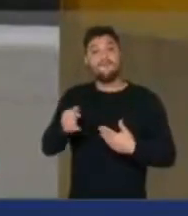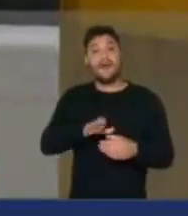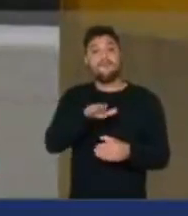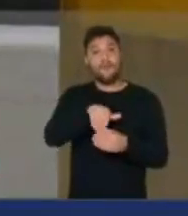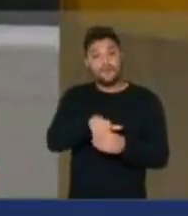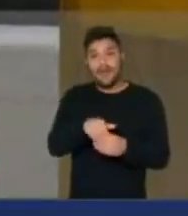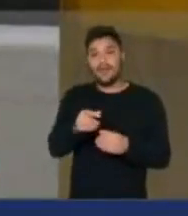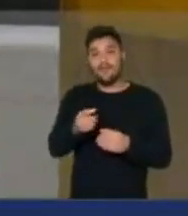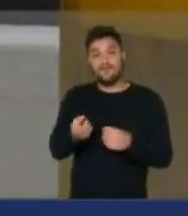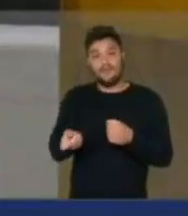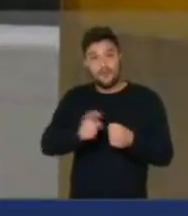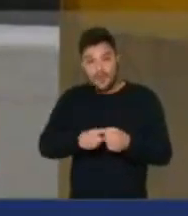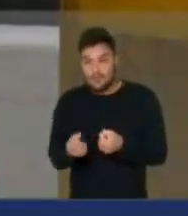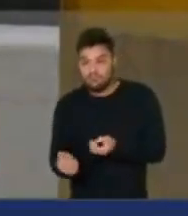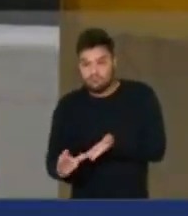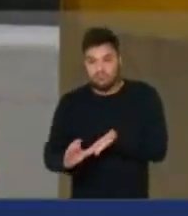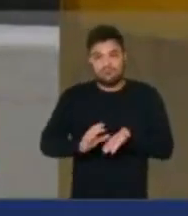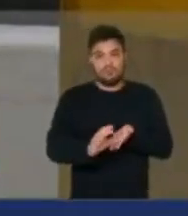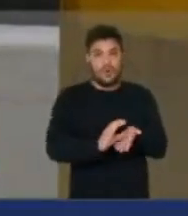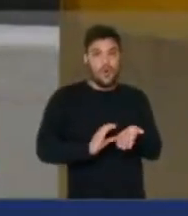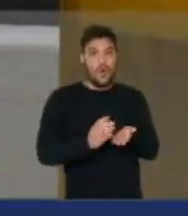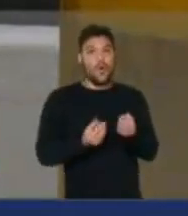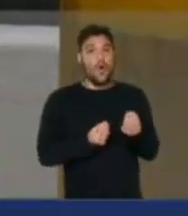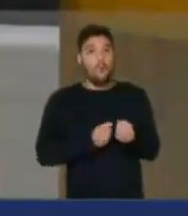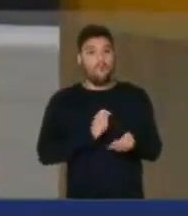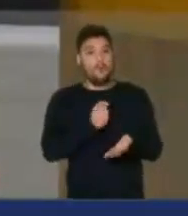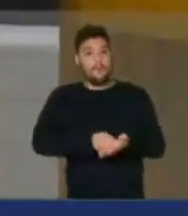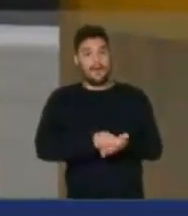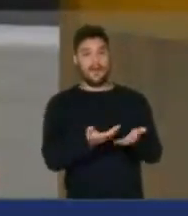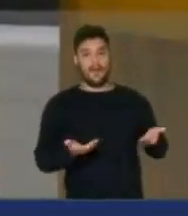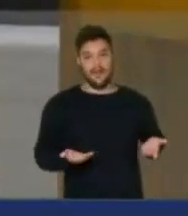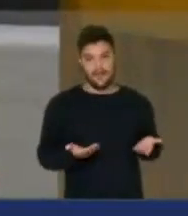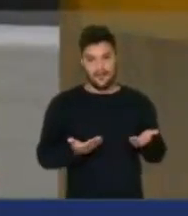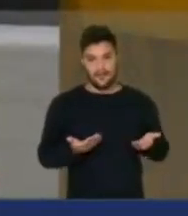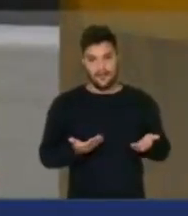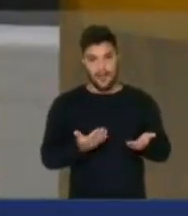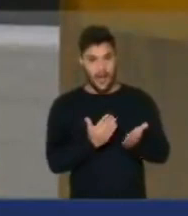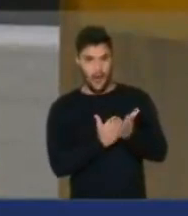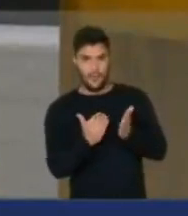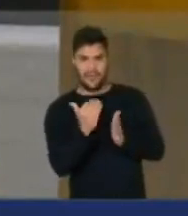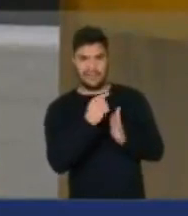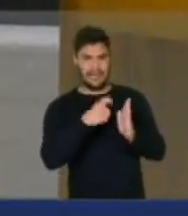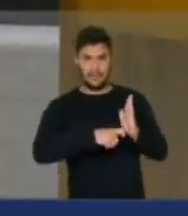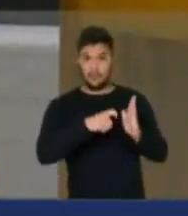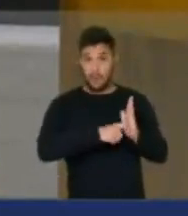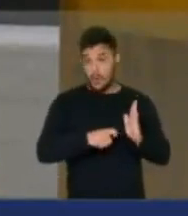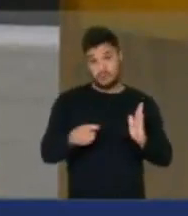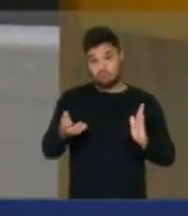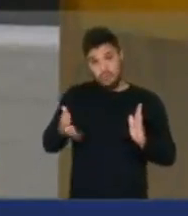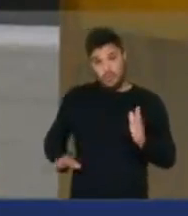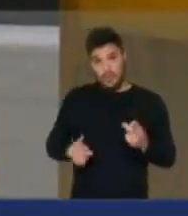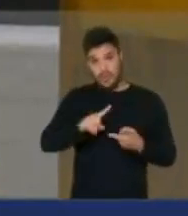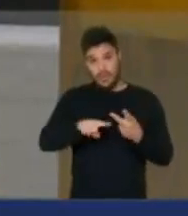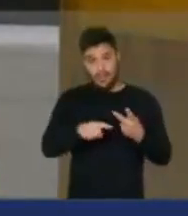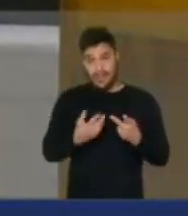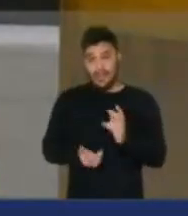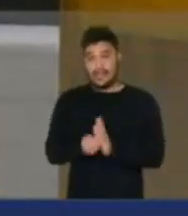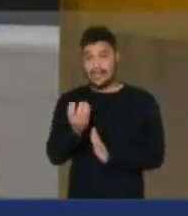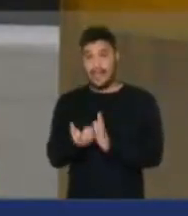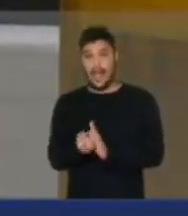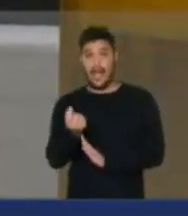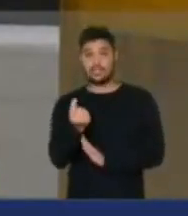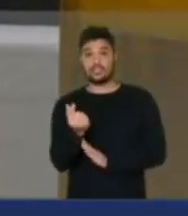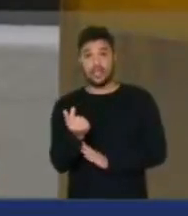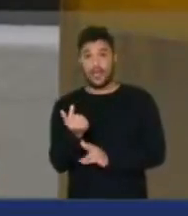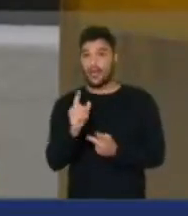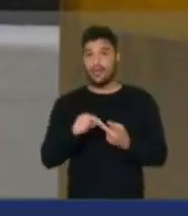gente volte a arrecadar. Como é que a gente vai se financiar? Elevando impostos? Ninguém quer. Emitir moeda?